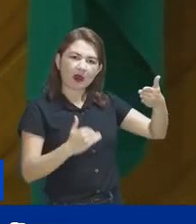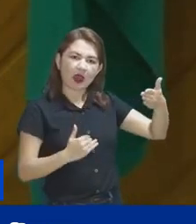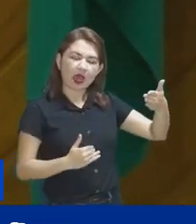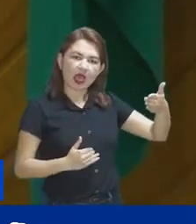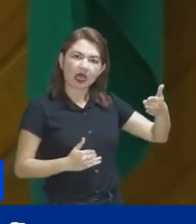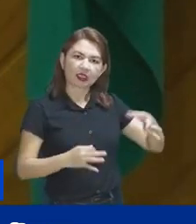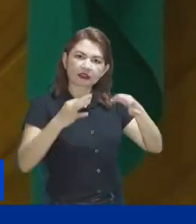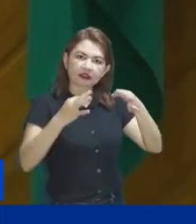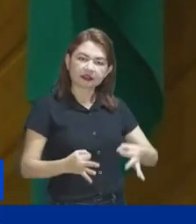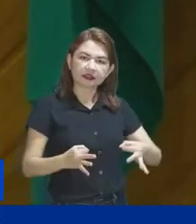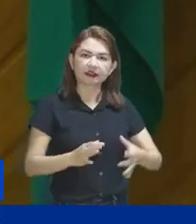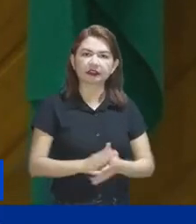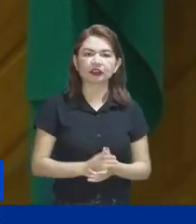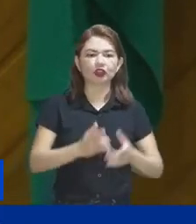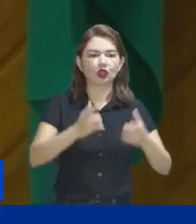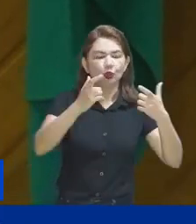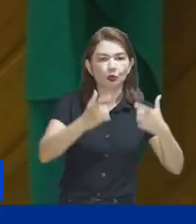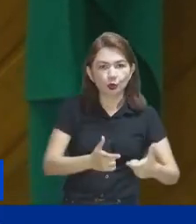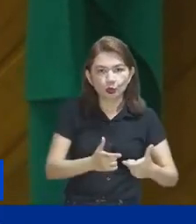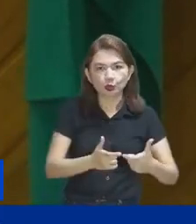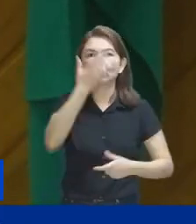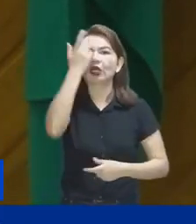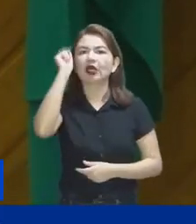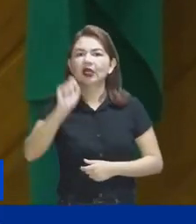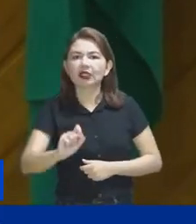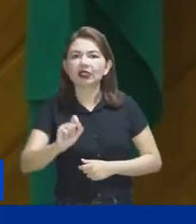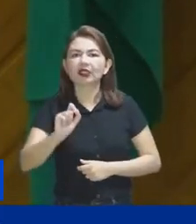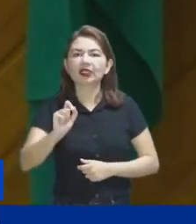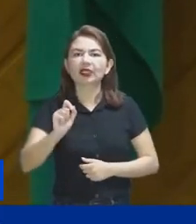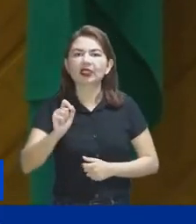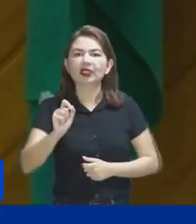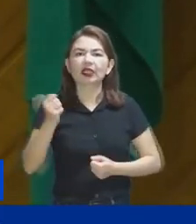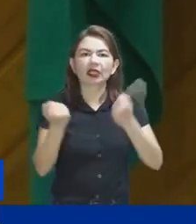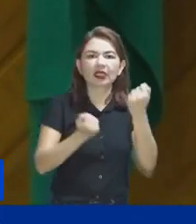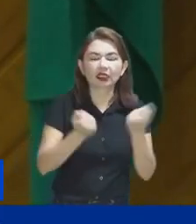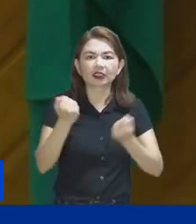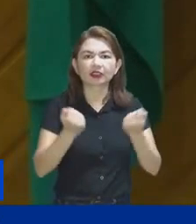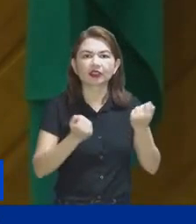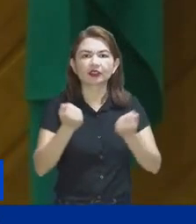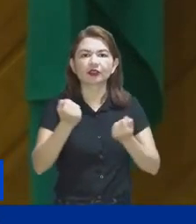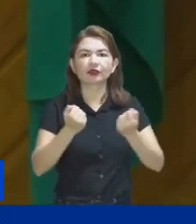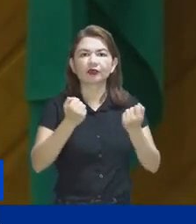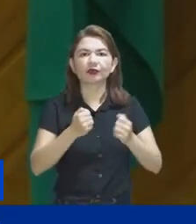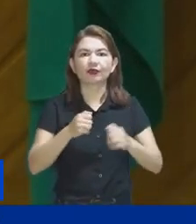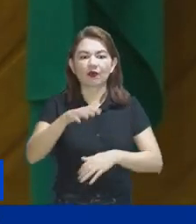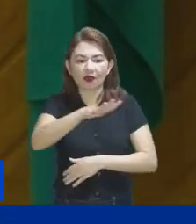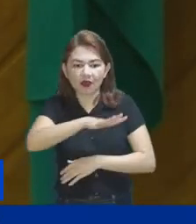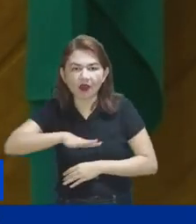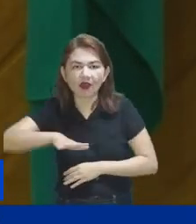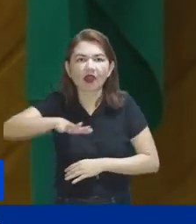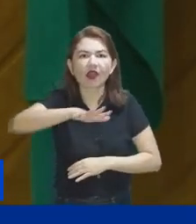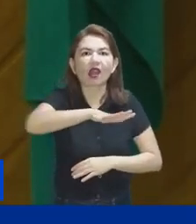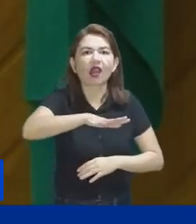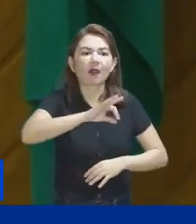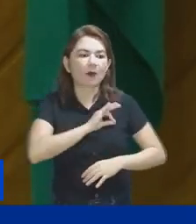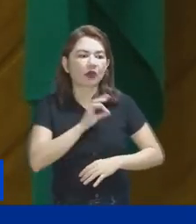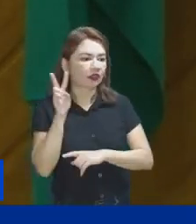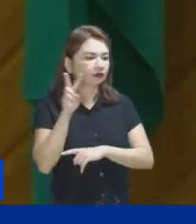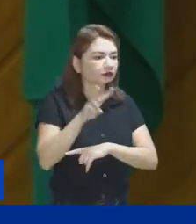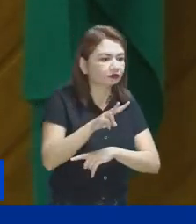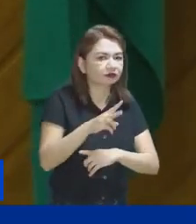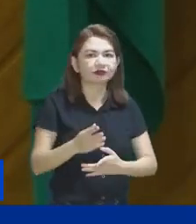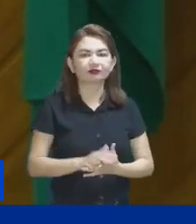quem realizou, quem se beneficiou dele, momento em que ocorreu, circunstâncias da abordagem policial.